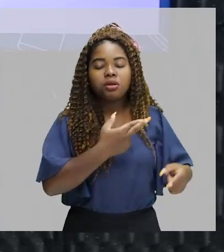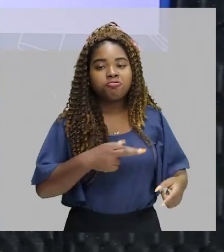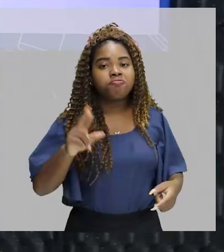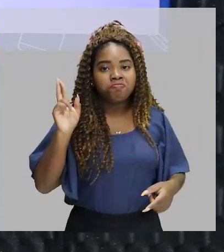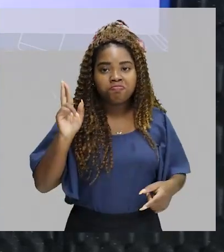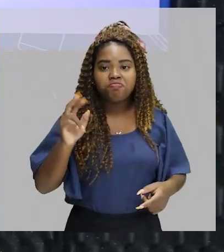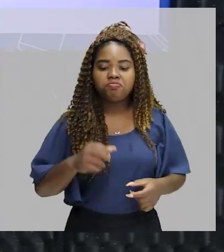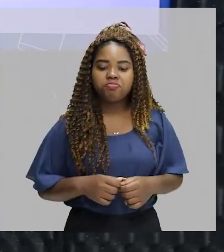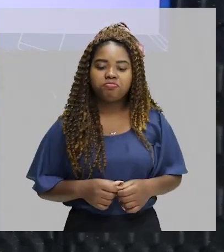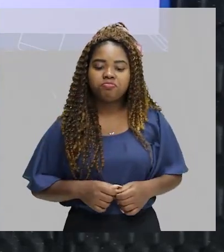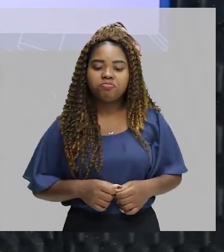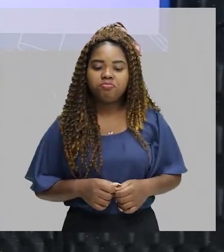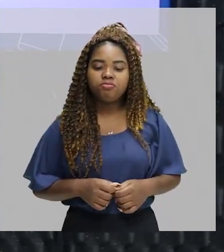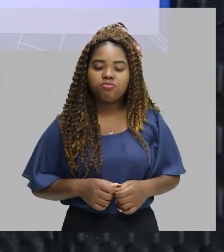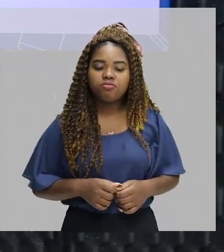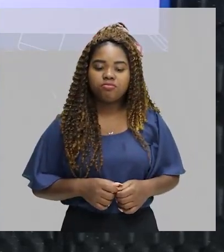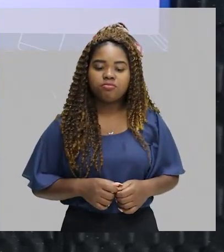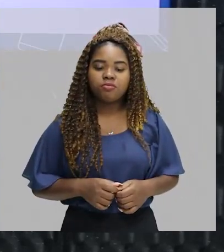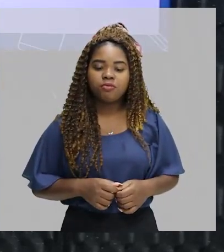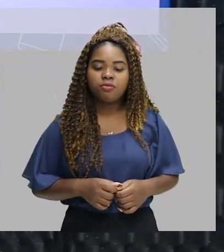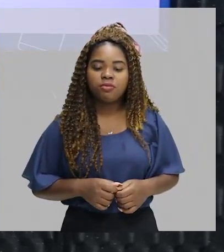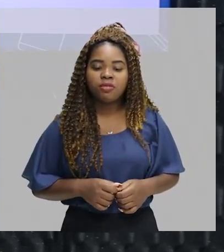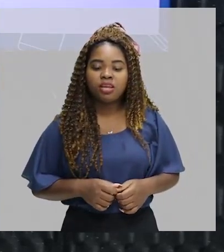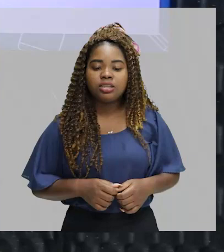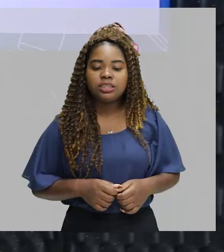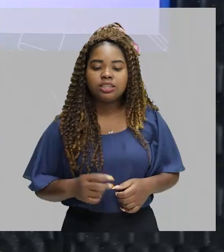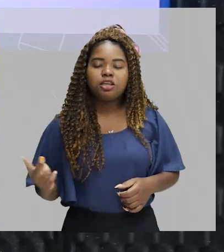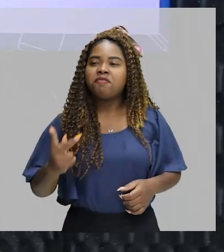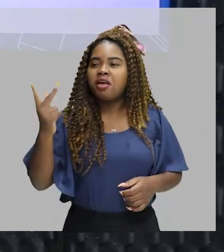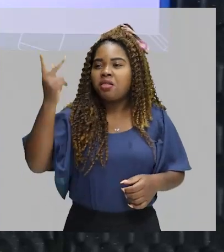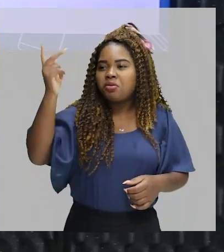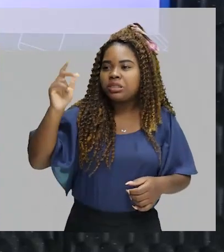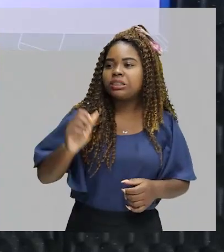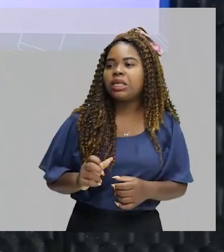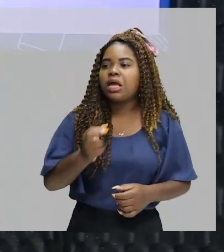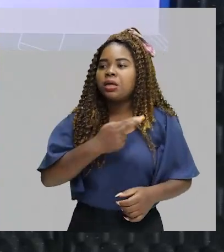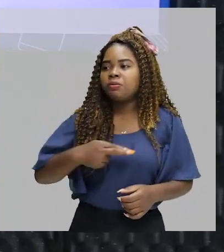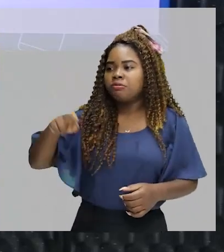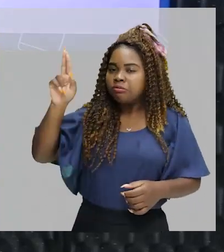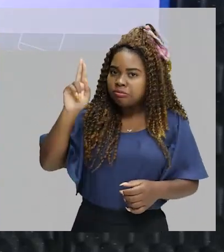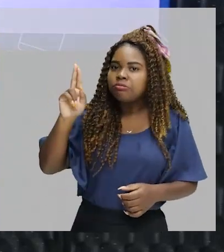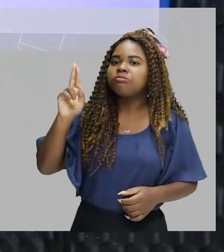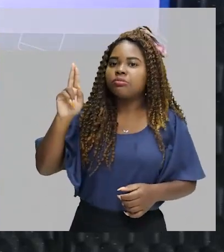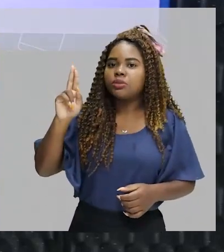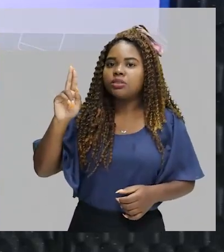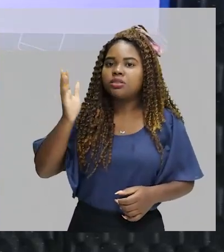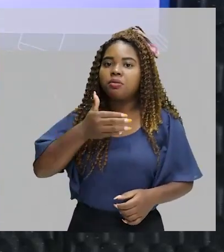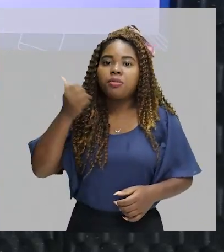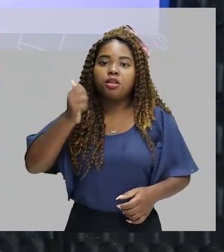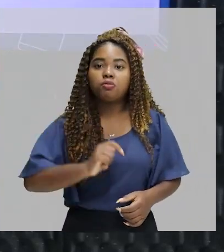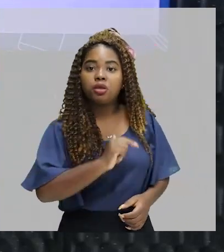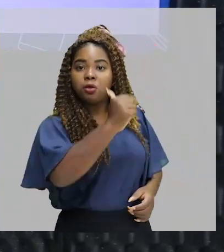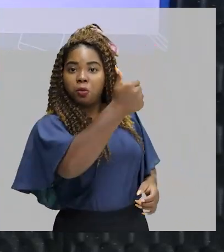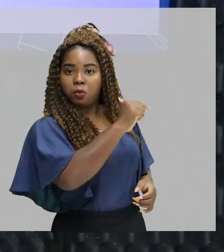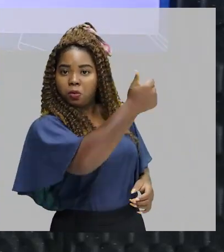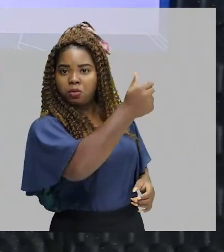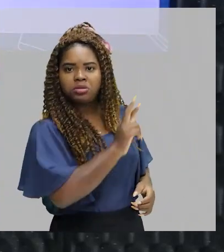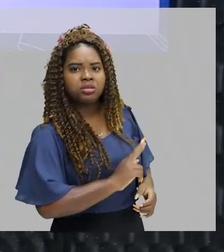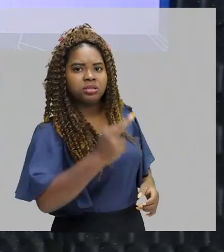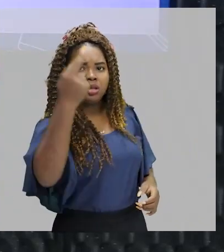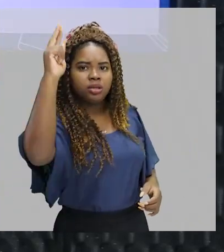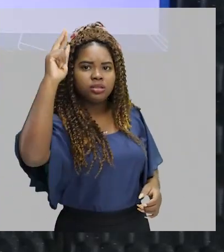essa discriminação pode ser também no intuito de valorizar uma religião em detrimento de outras, né? De colocar